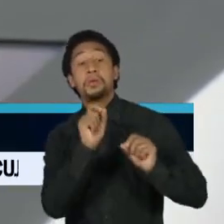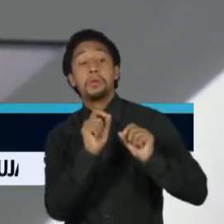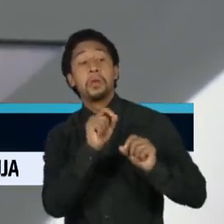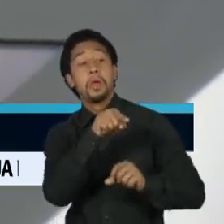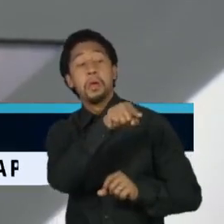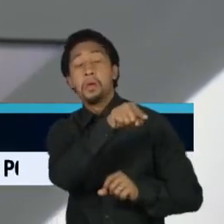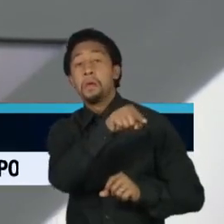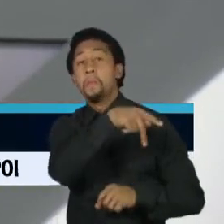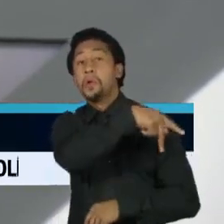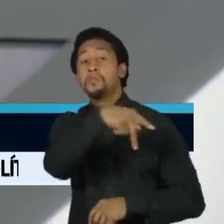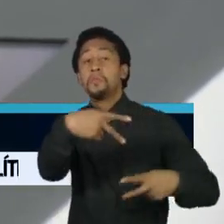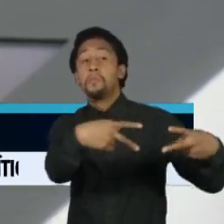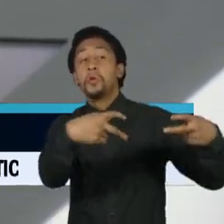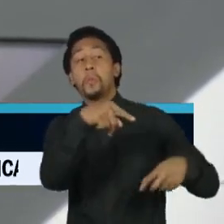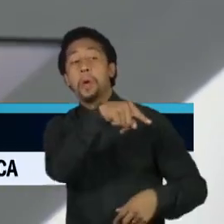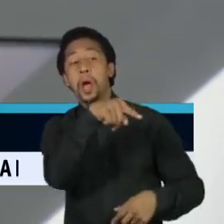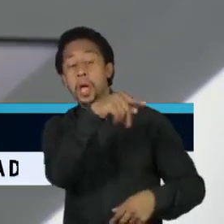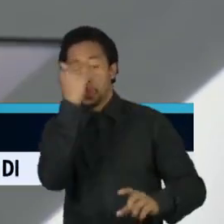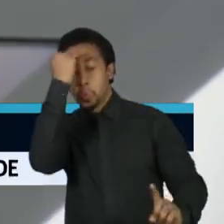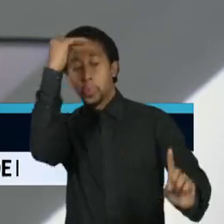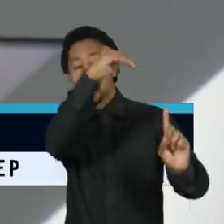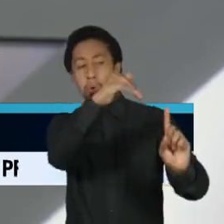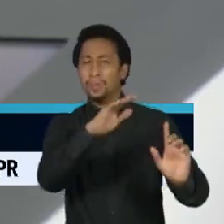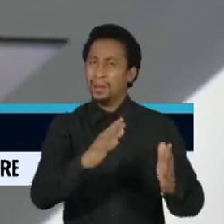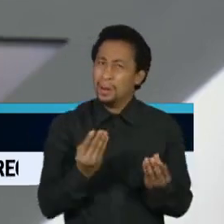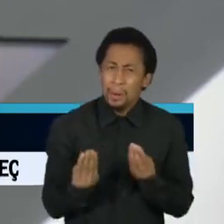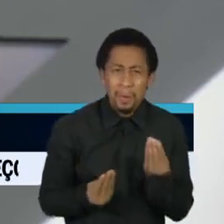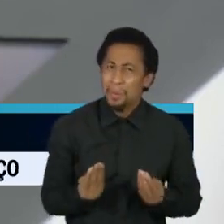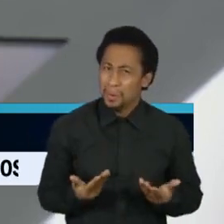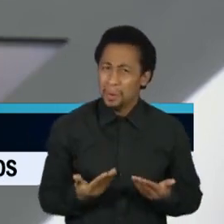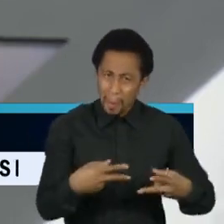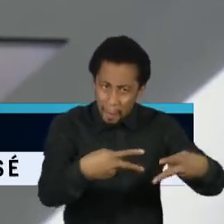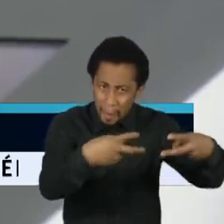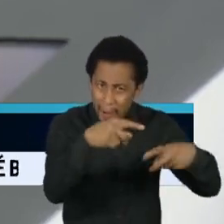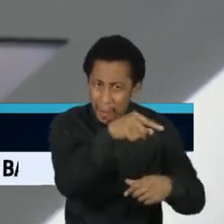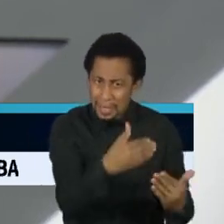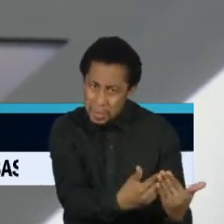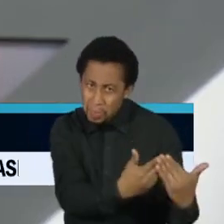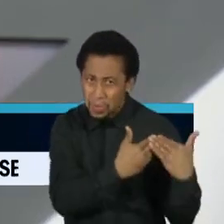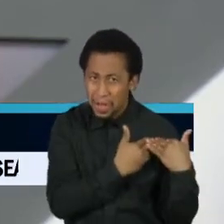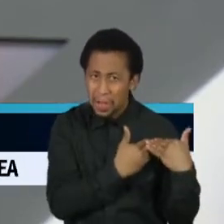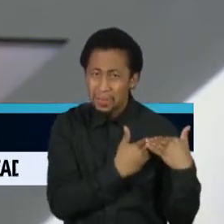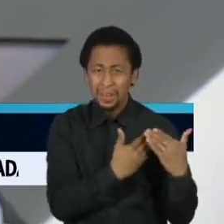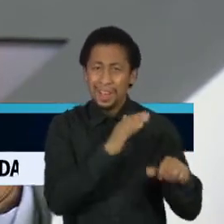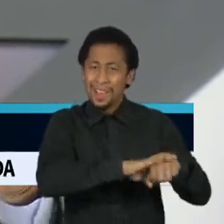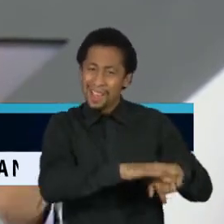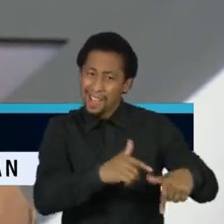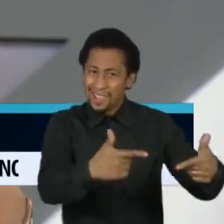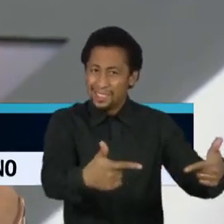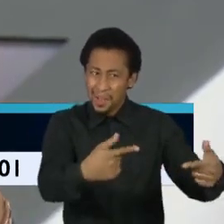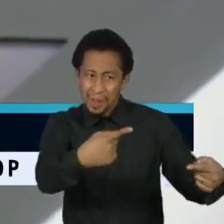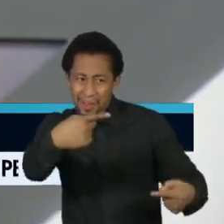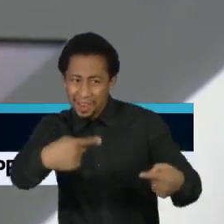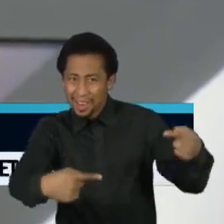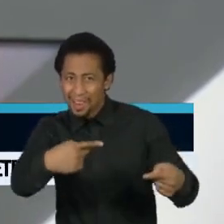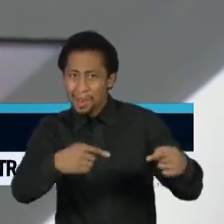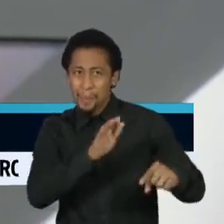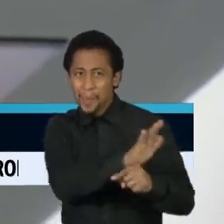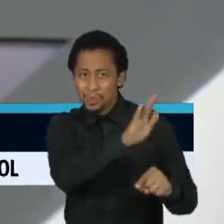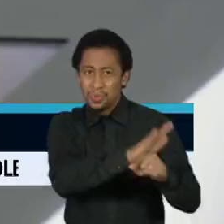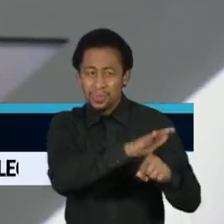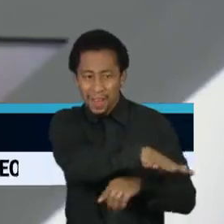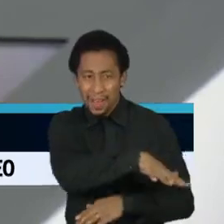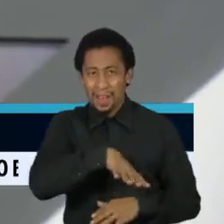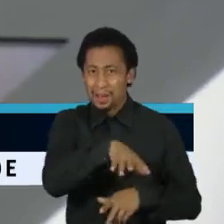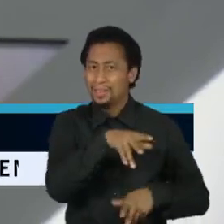não é um ministério, não é uma empresa que desenha uma política pública. A empresa não tem pessoas no seu quadro para desenhar